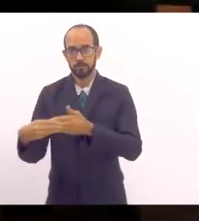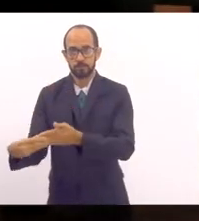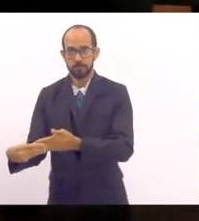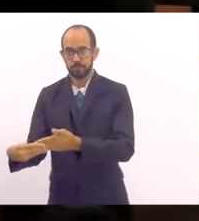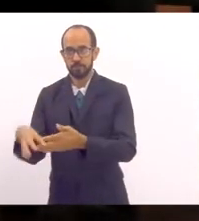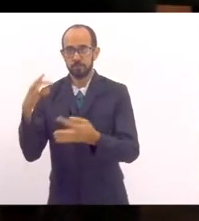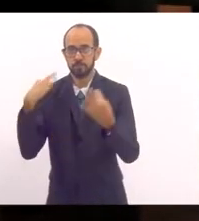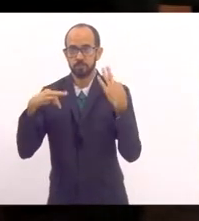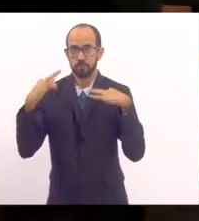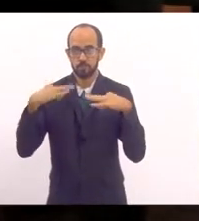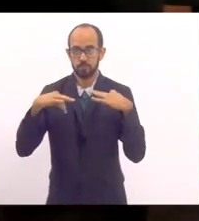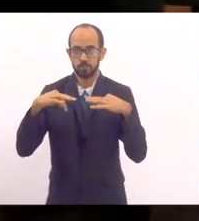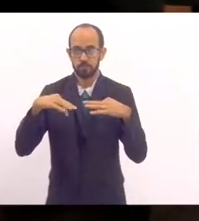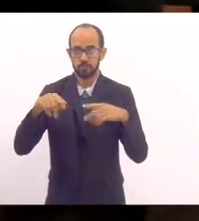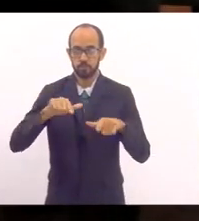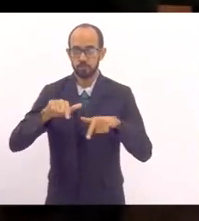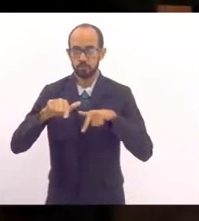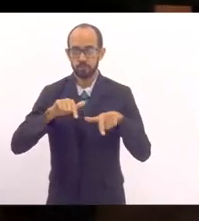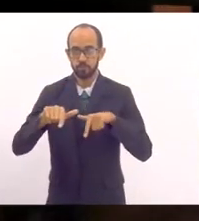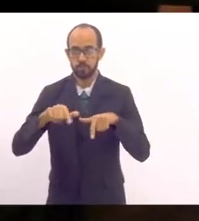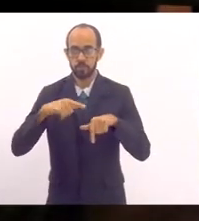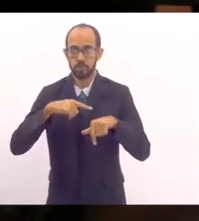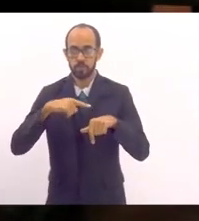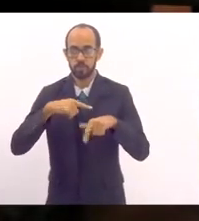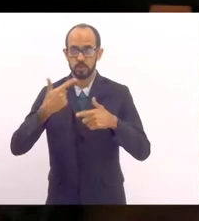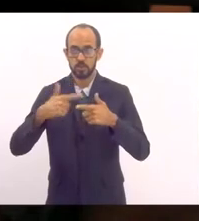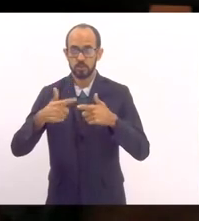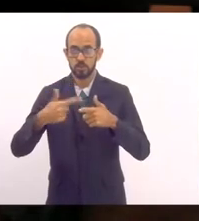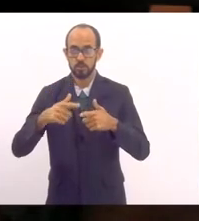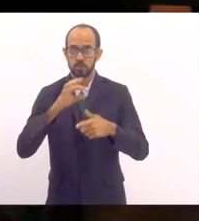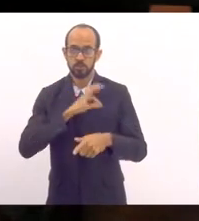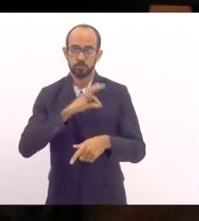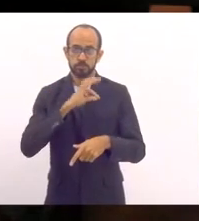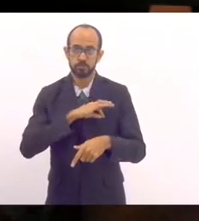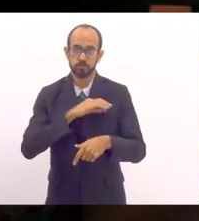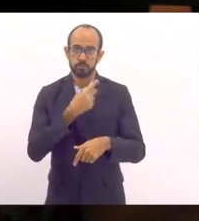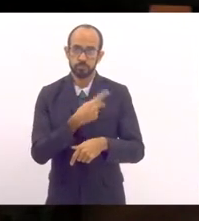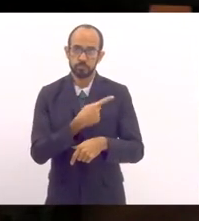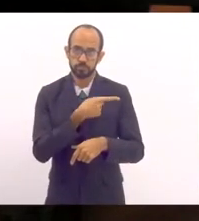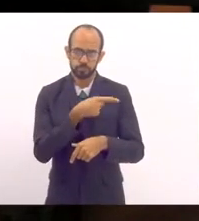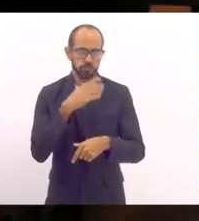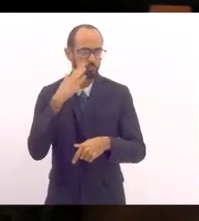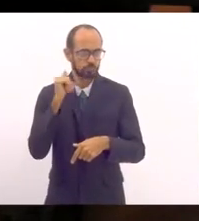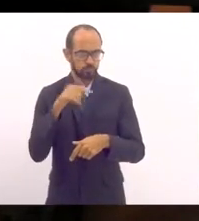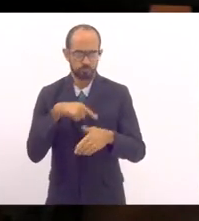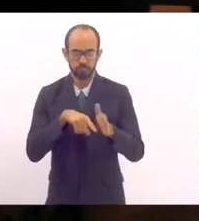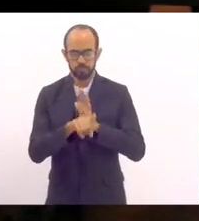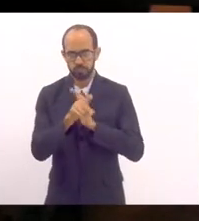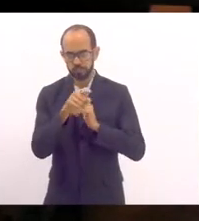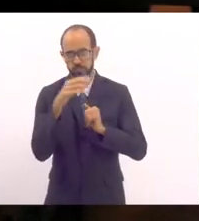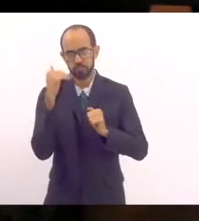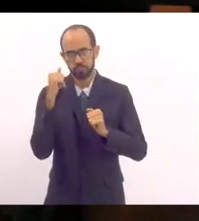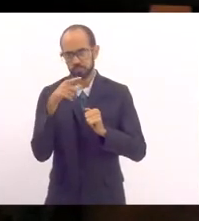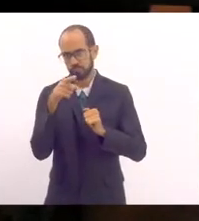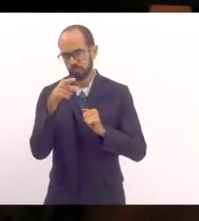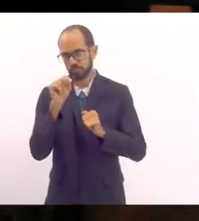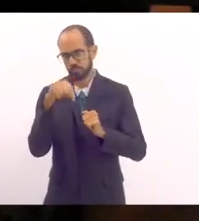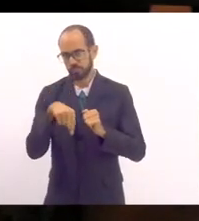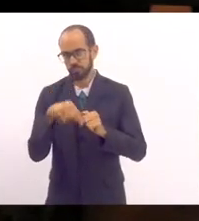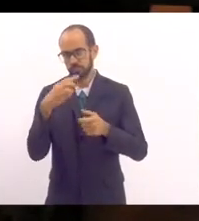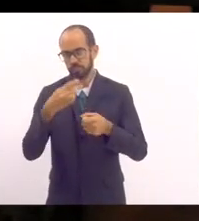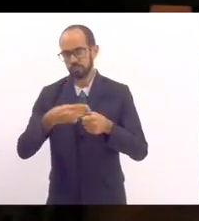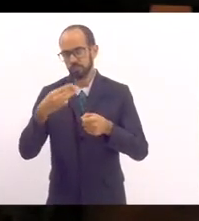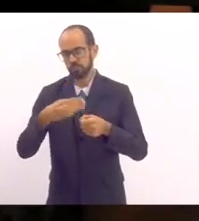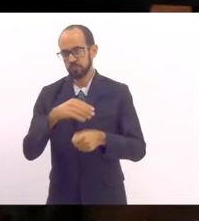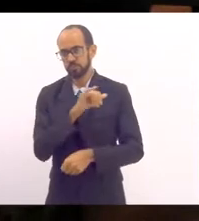estão na ponta de lança, têm de remuneração. Você sabia que aqui no Rio de Janeiro, na cidade do Rio de Janeiro, nós temos